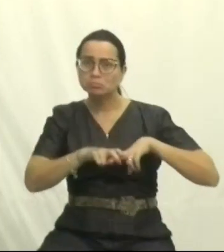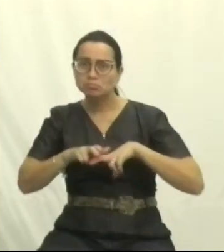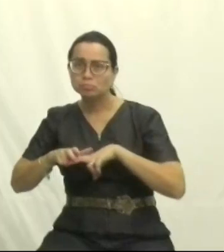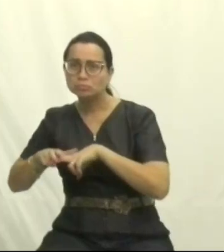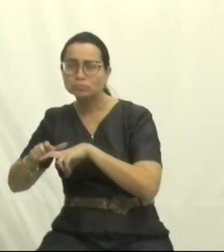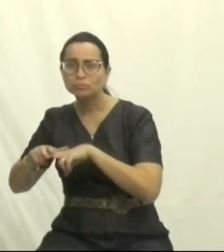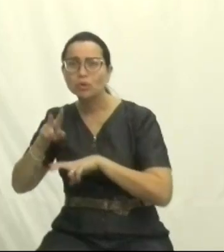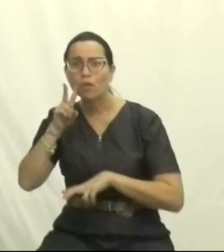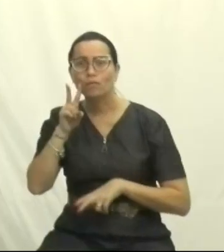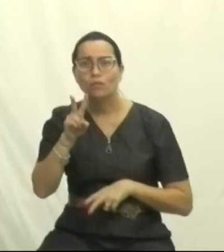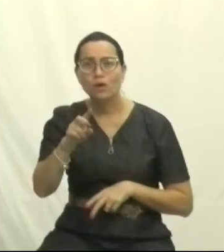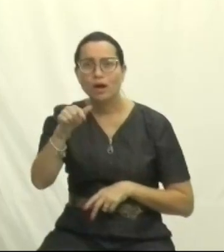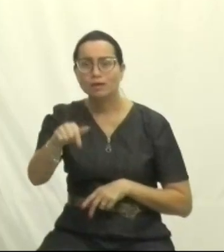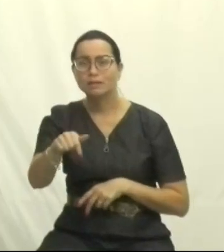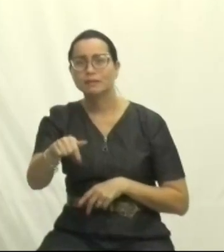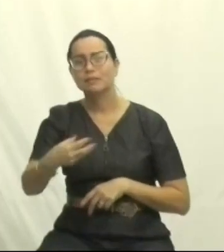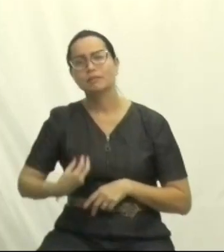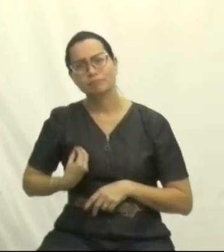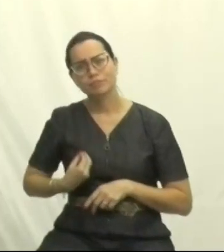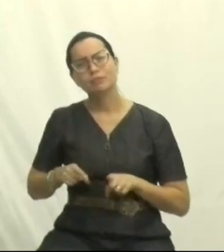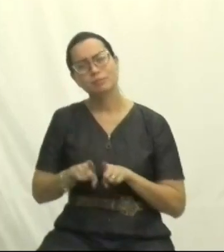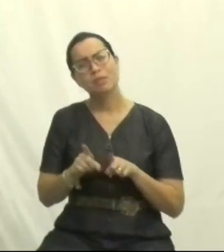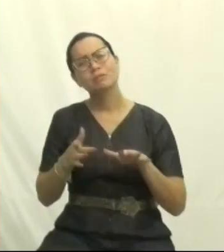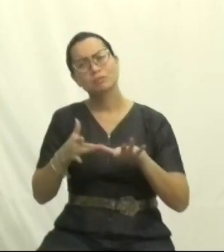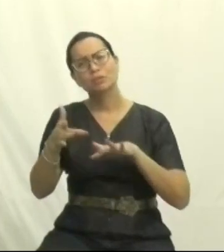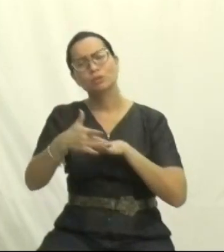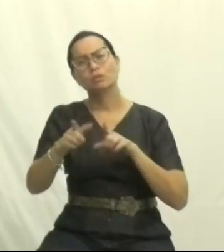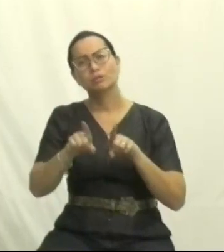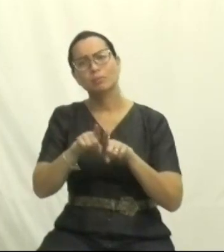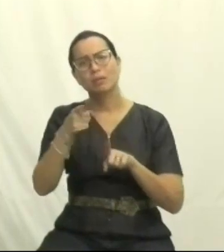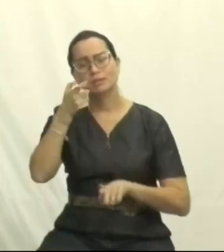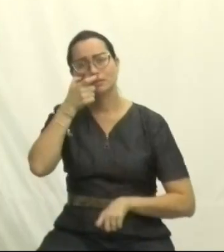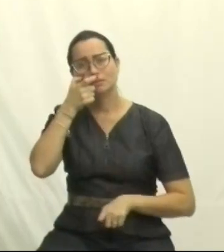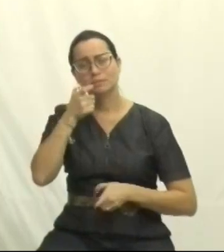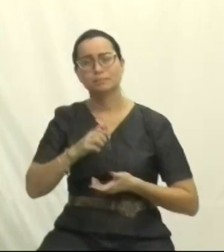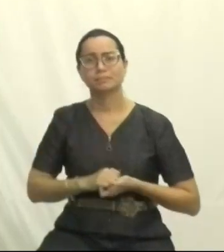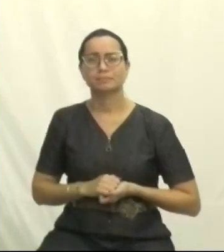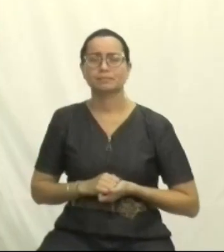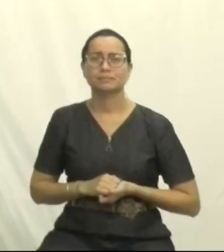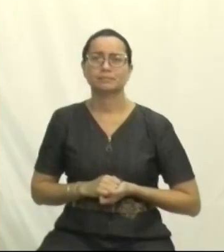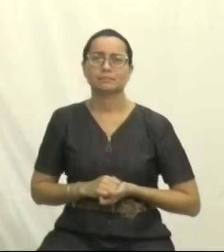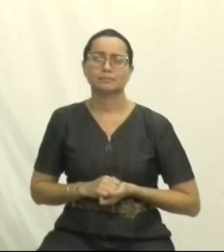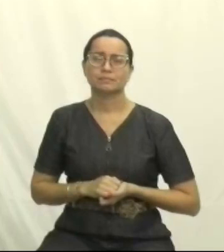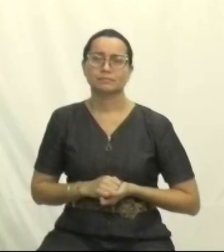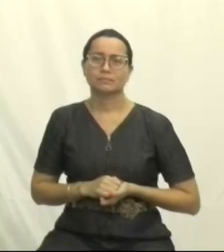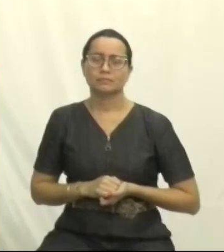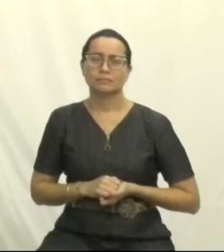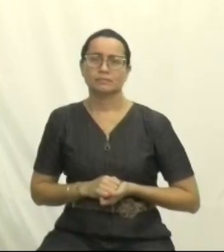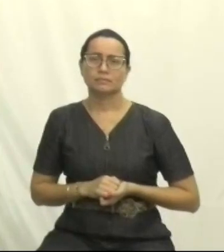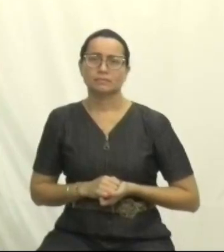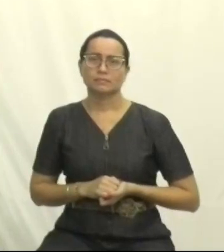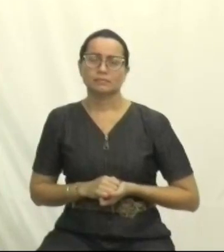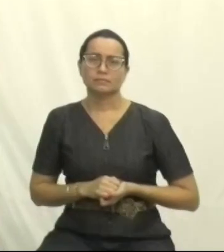assiste aqui no plenário de forma presencial e através das redes sociais. Comandante